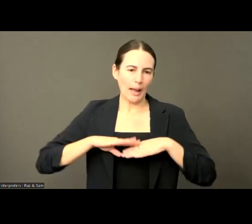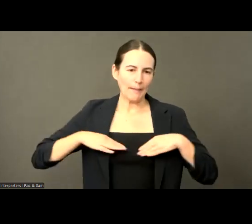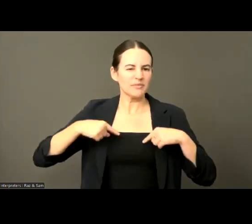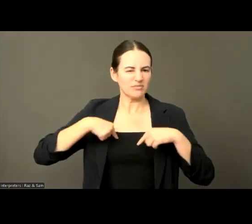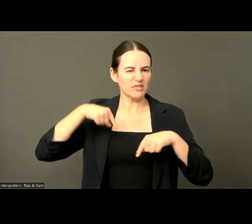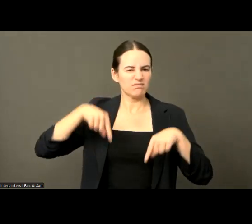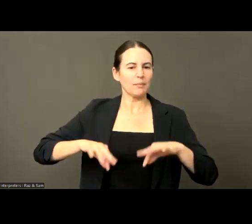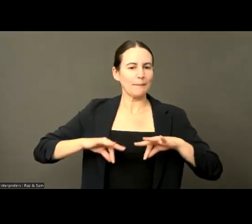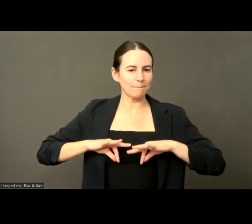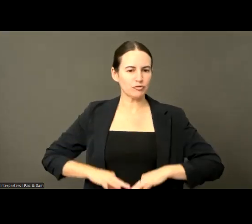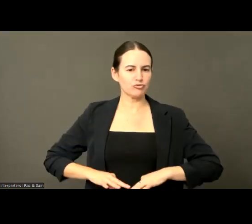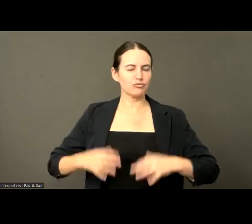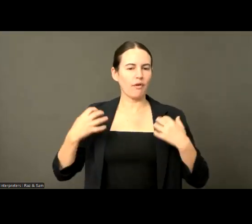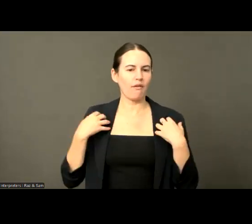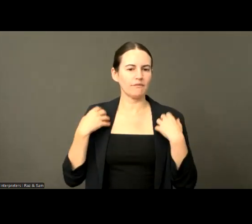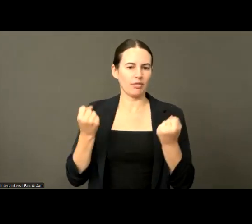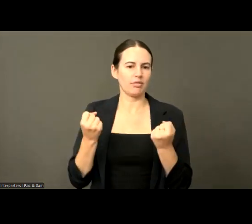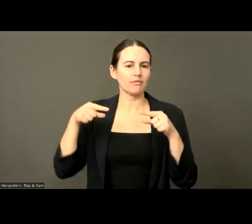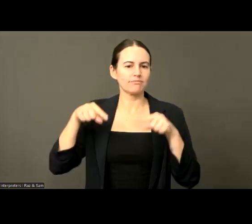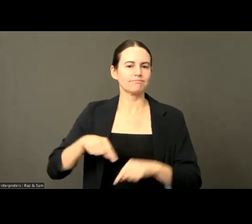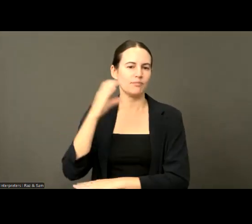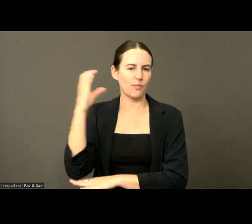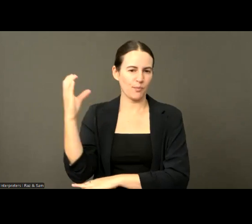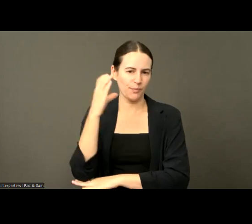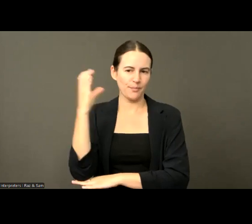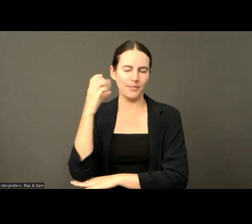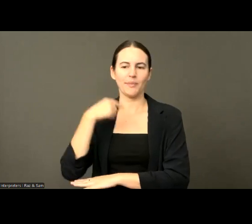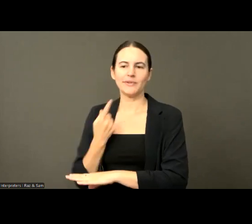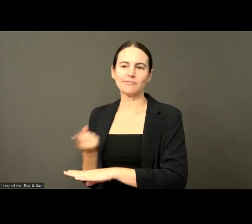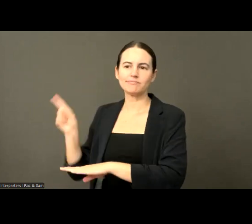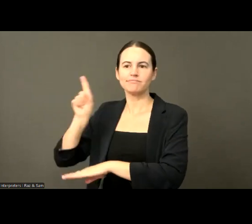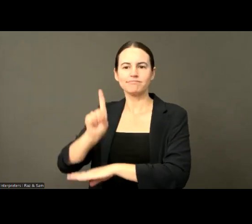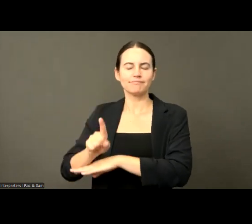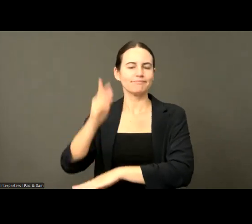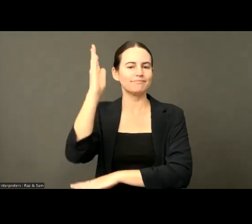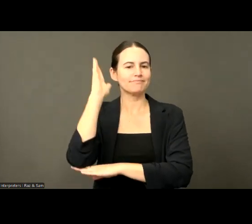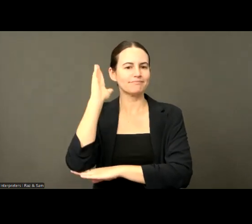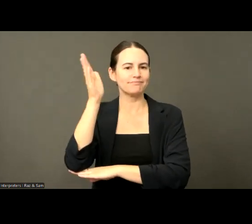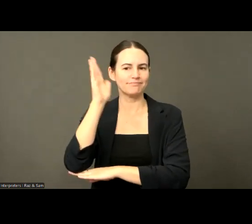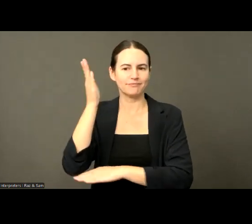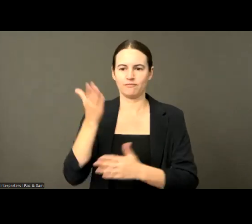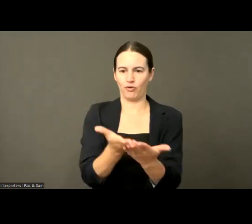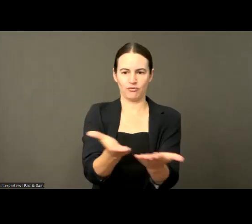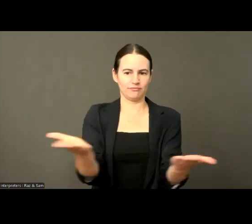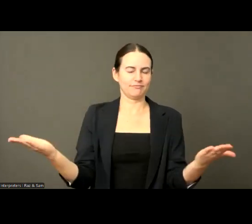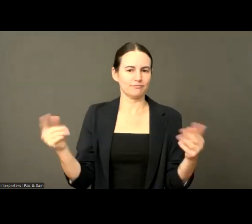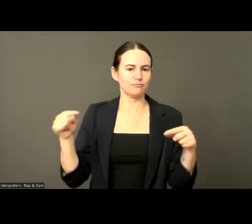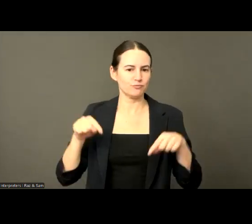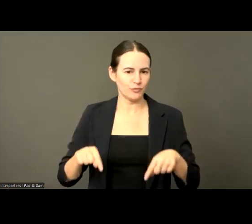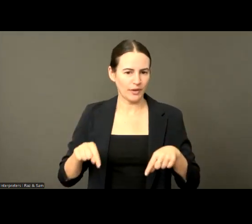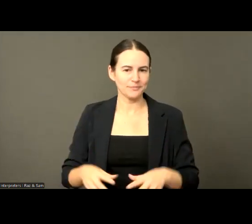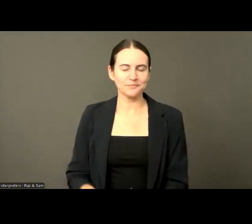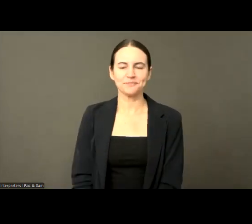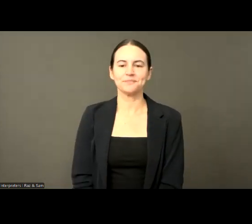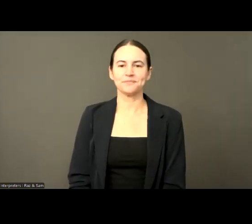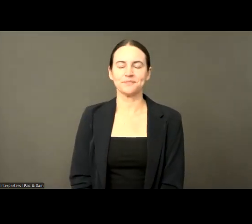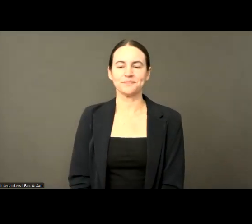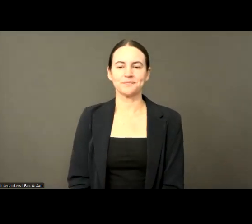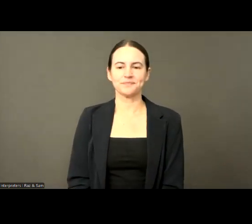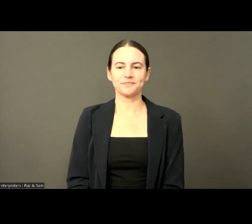Ministério da Saúde para compartilhar com vocês este webinário hoje, para que